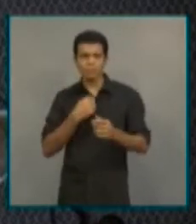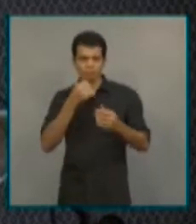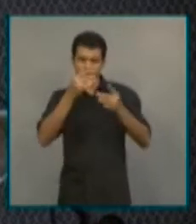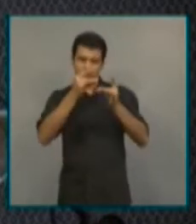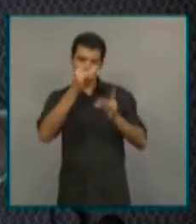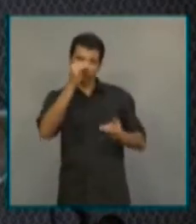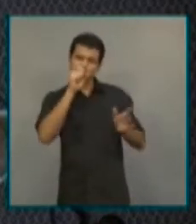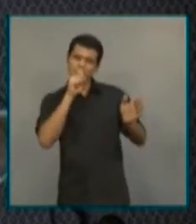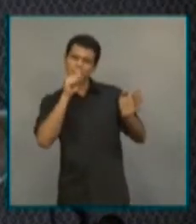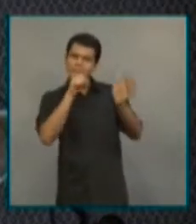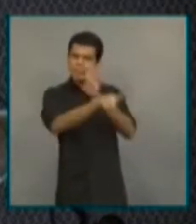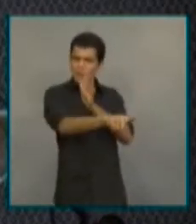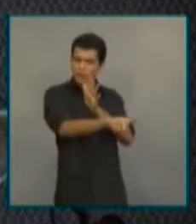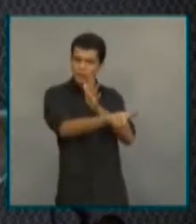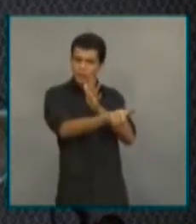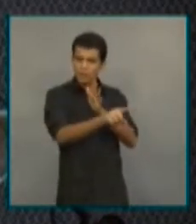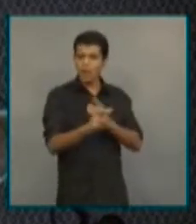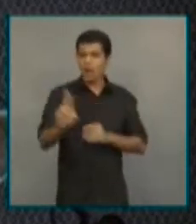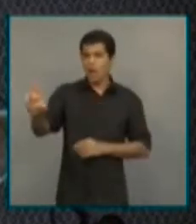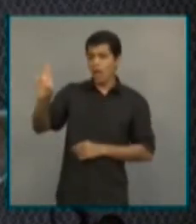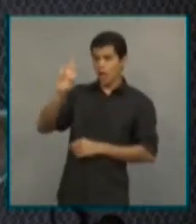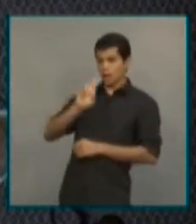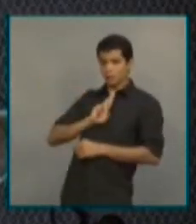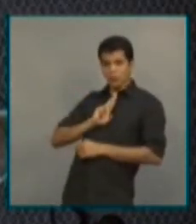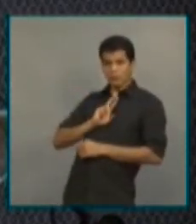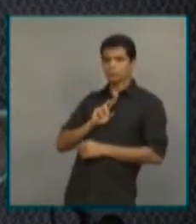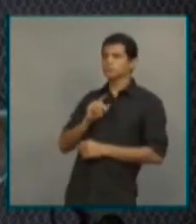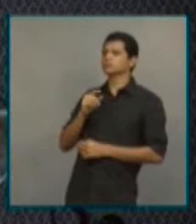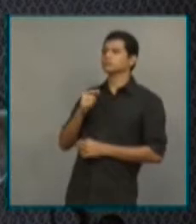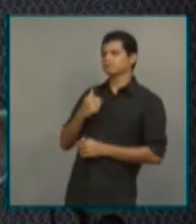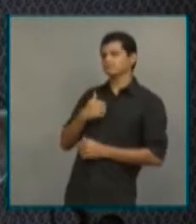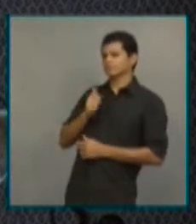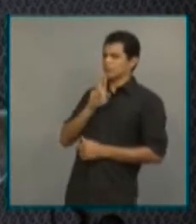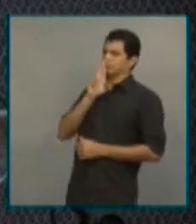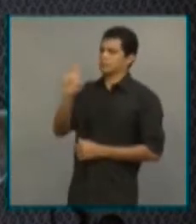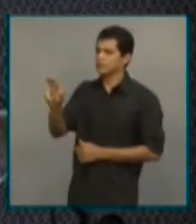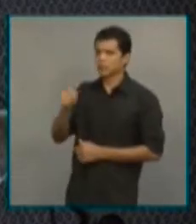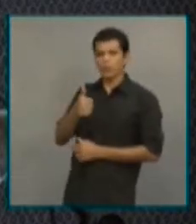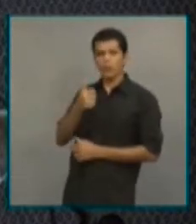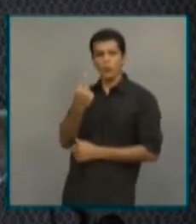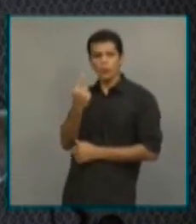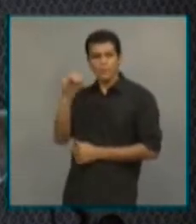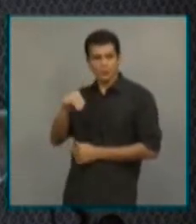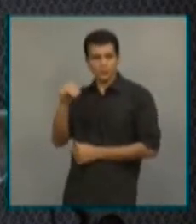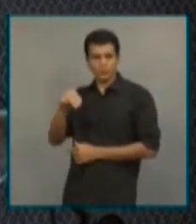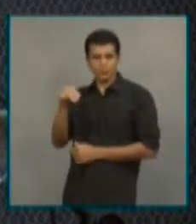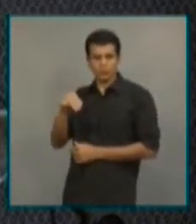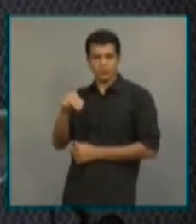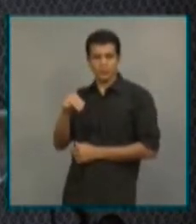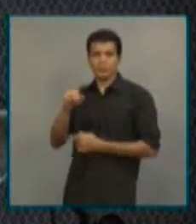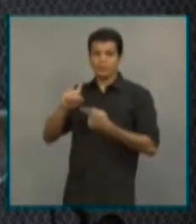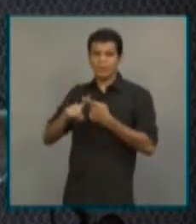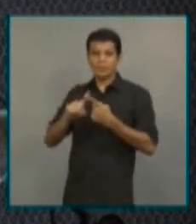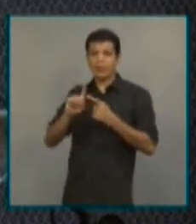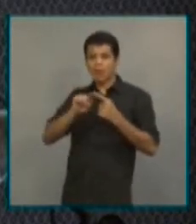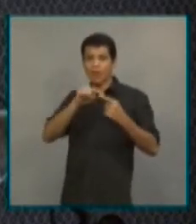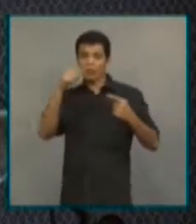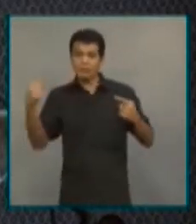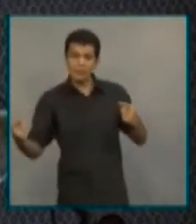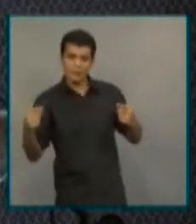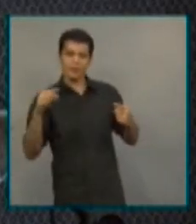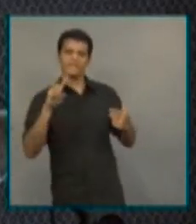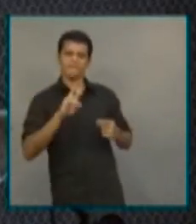1 minuto e meio para responder. O candidato que perguntou terá 1 minuto para réplica e o candidato que respondeu